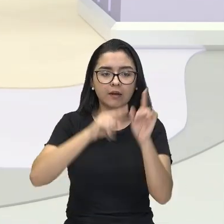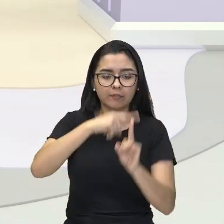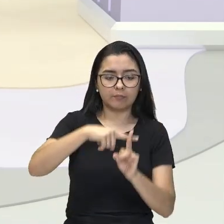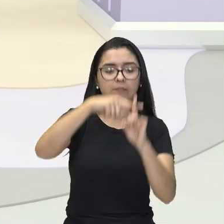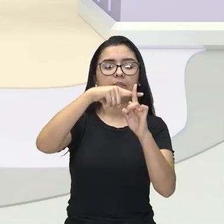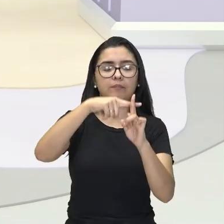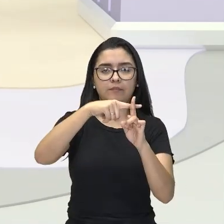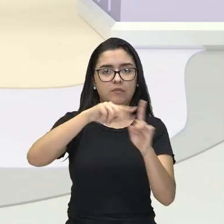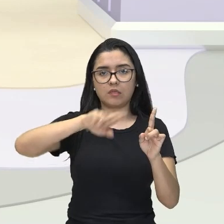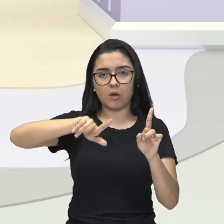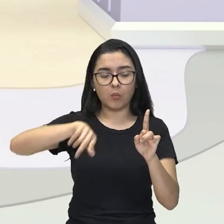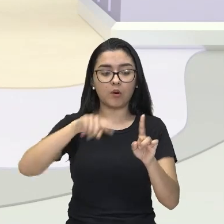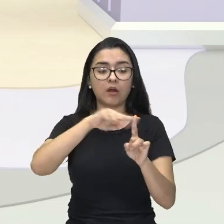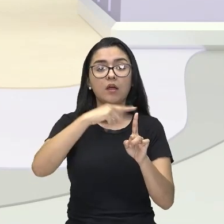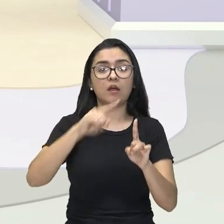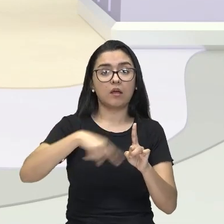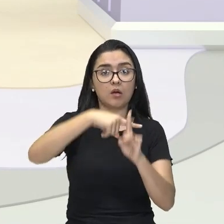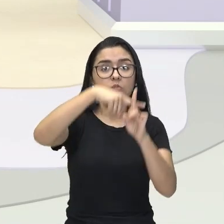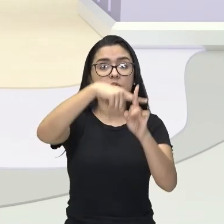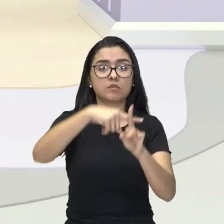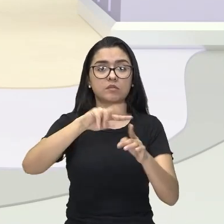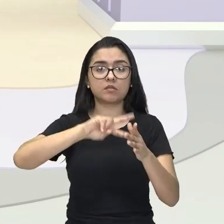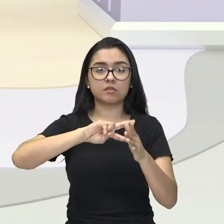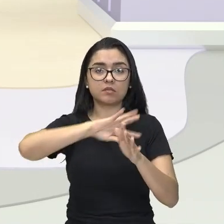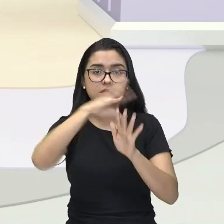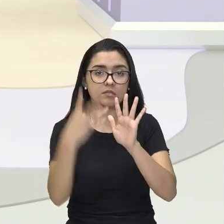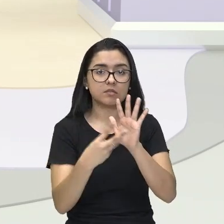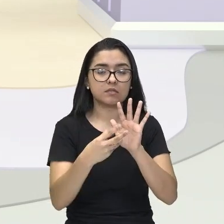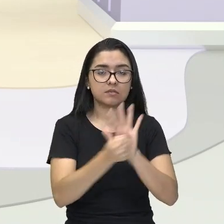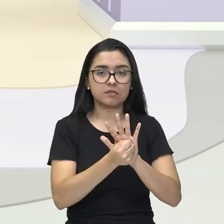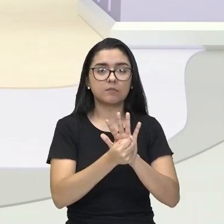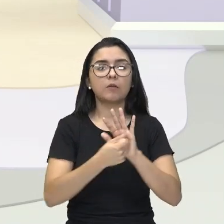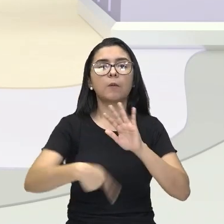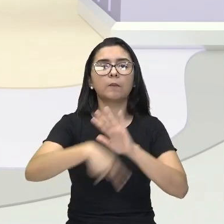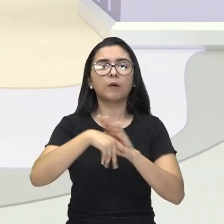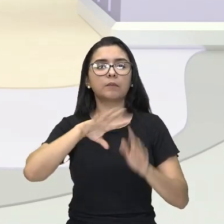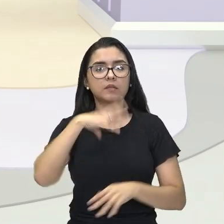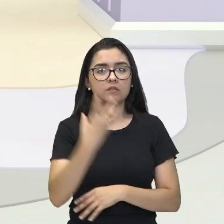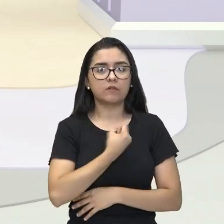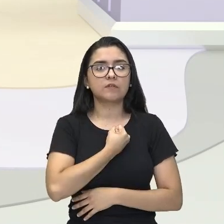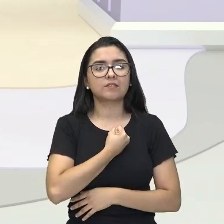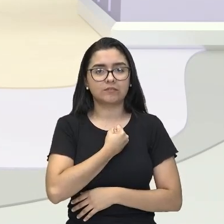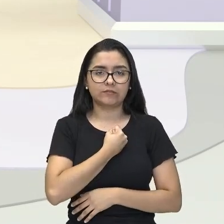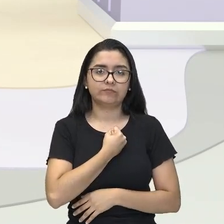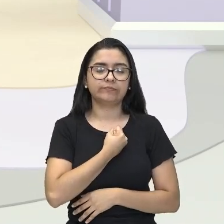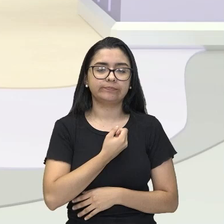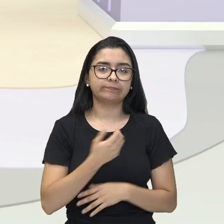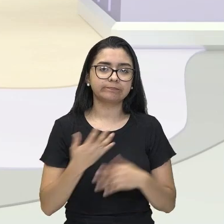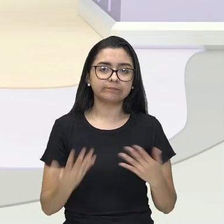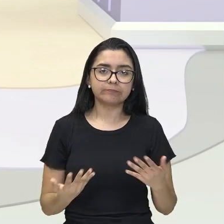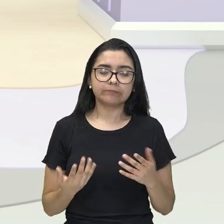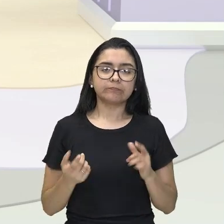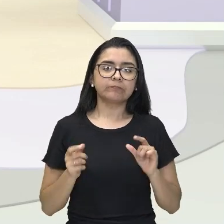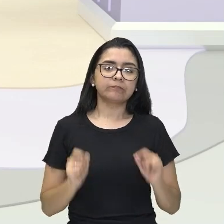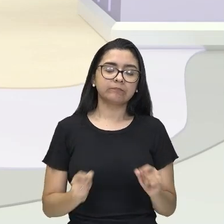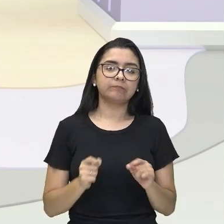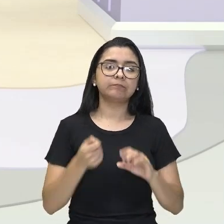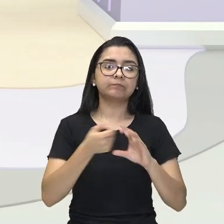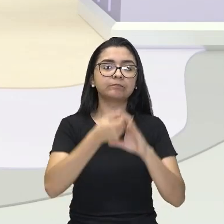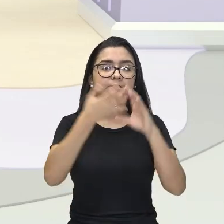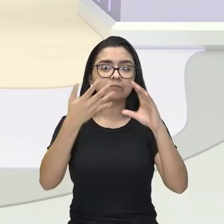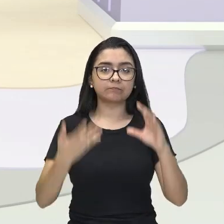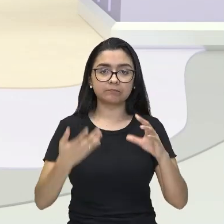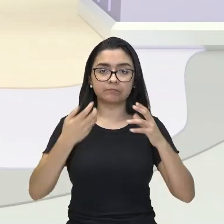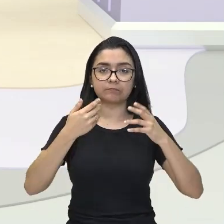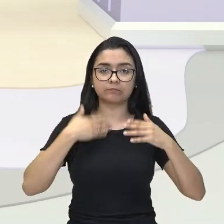cruzadas, é o símbolo da salvação que aquela religião anuncia, né? Então, o aspecto